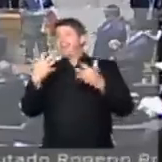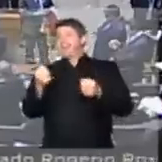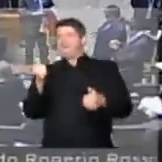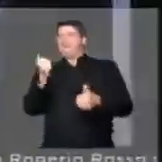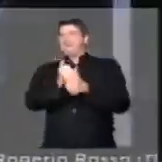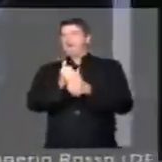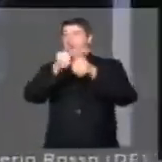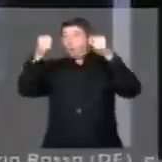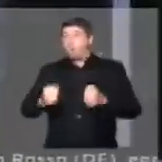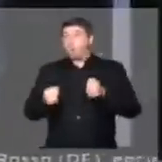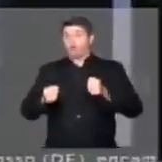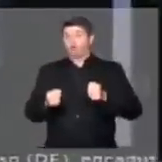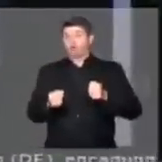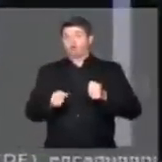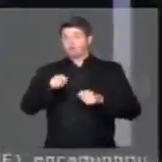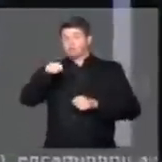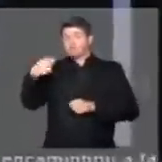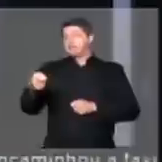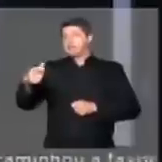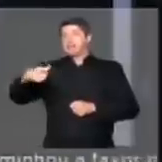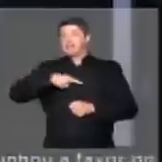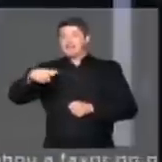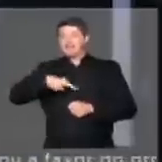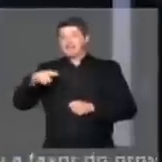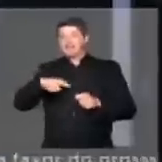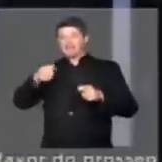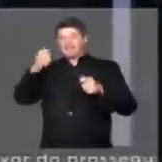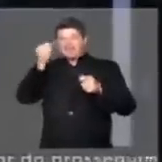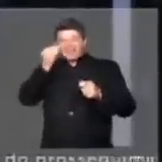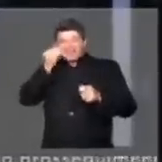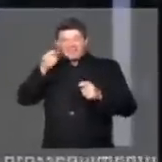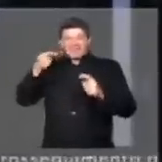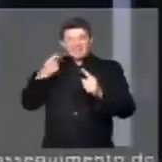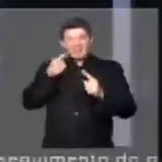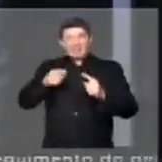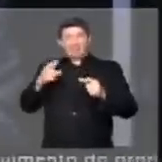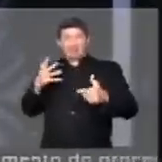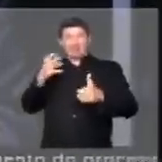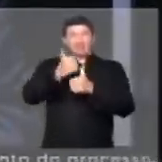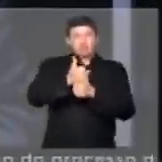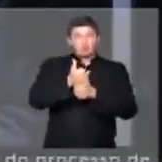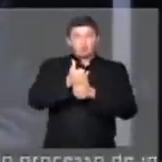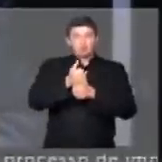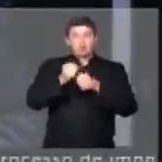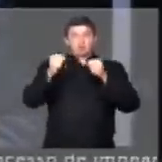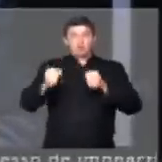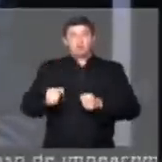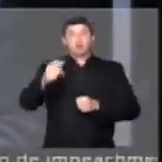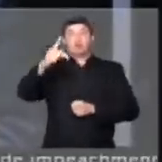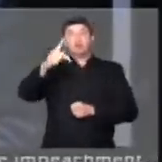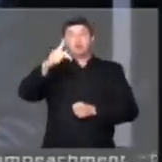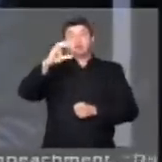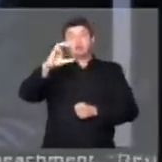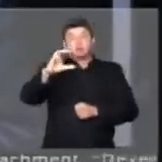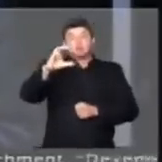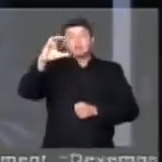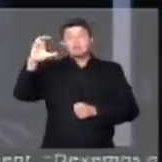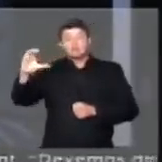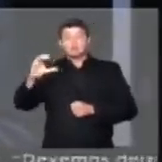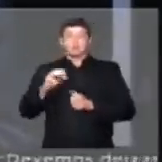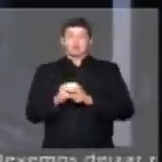assumir o poder, quem está tentando assumir o poder, é o